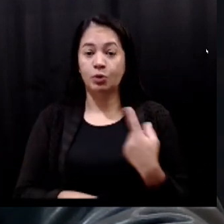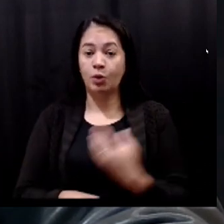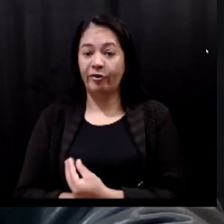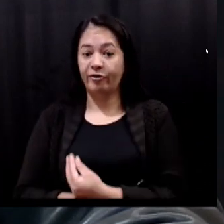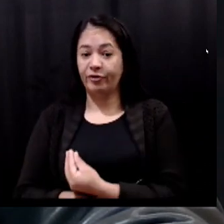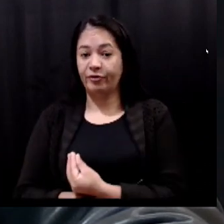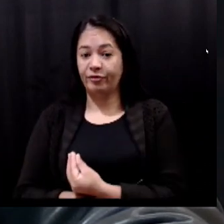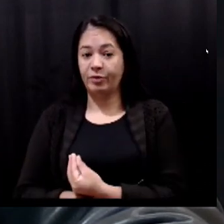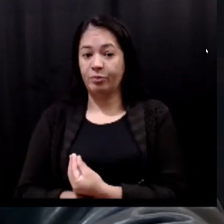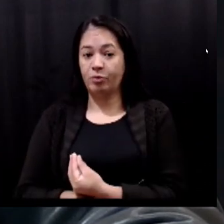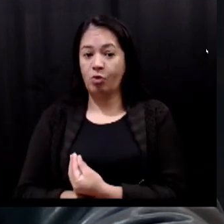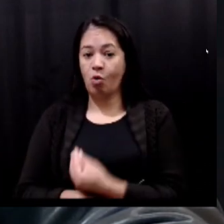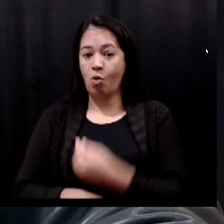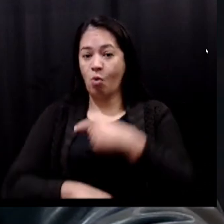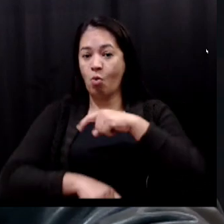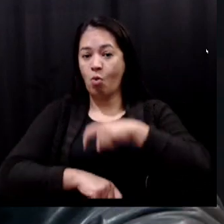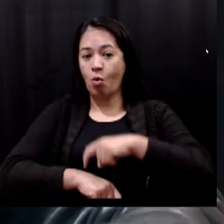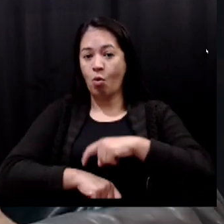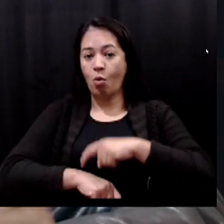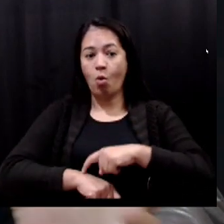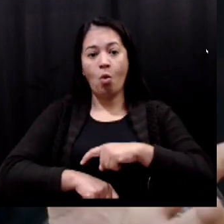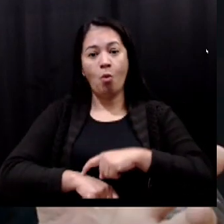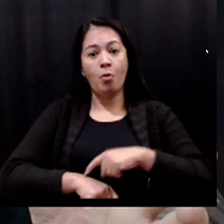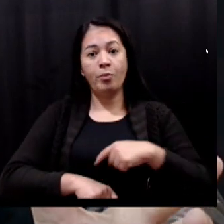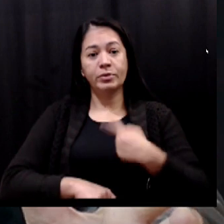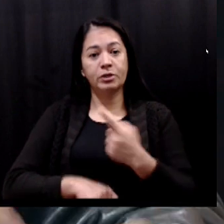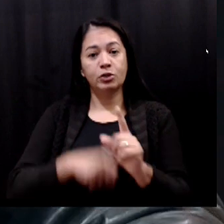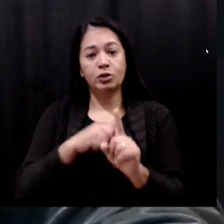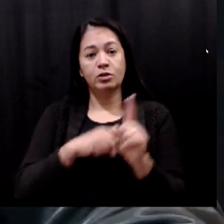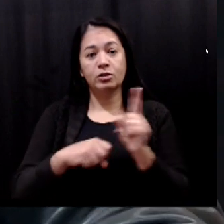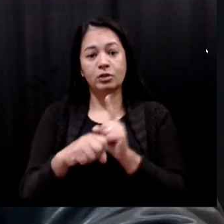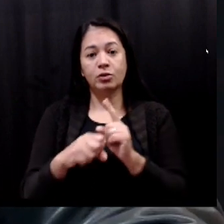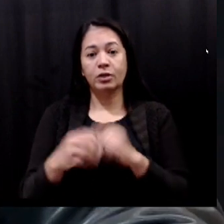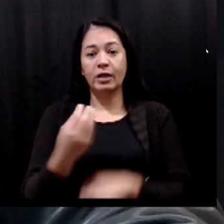da nossa civilização em que a longevidade aumenta,